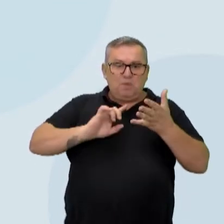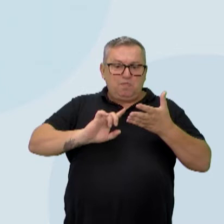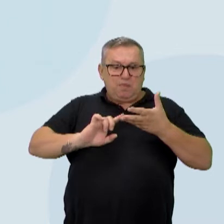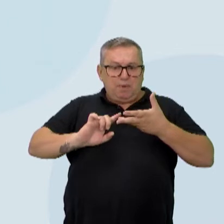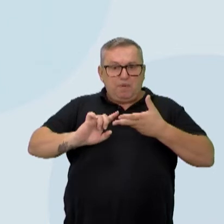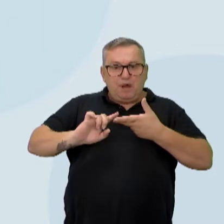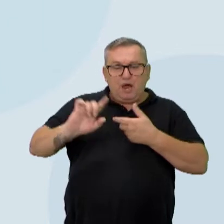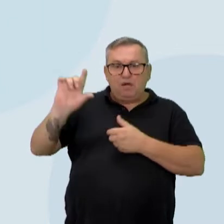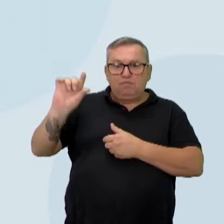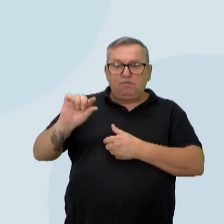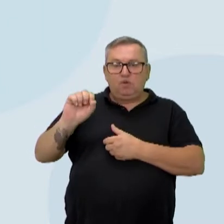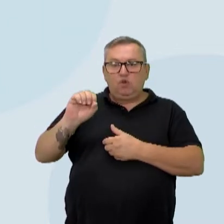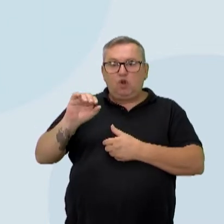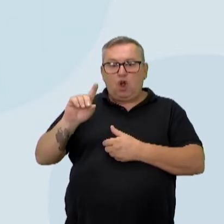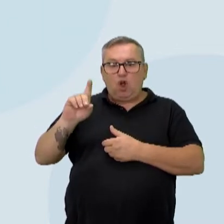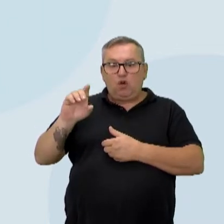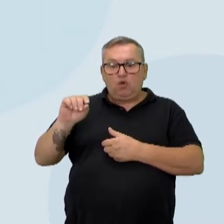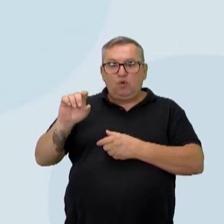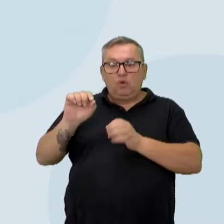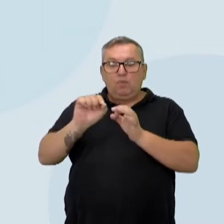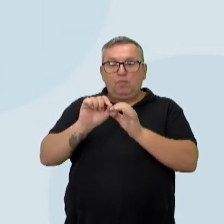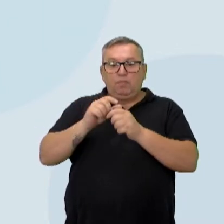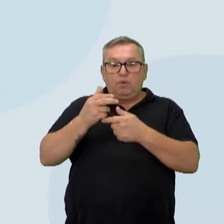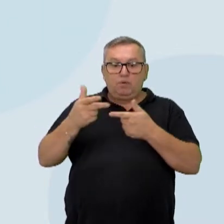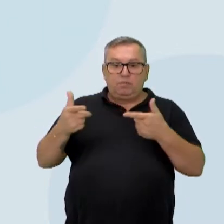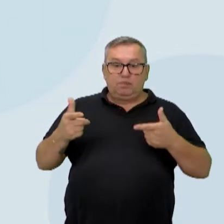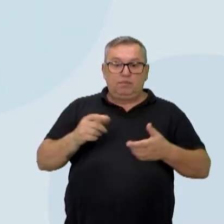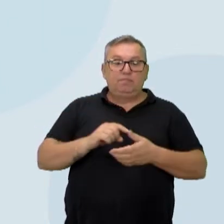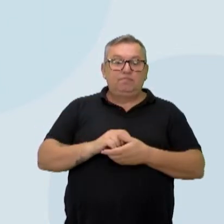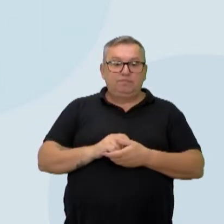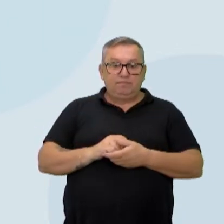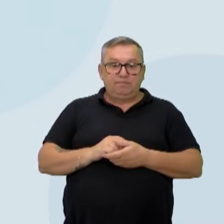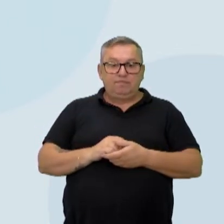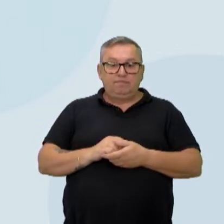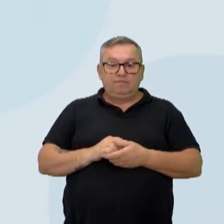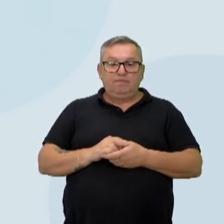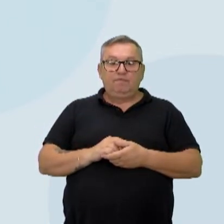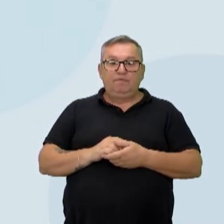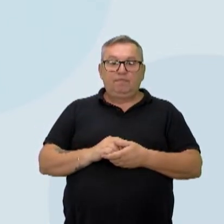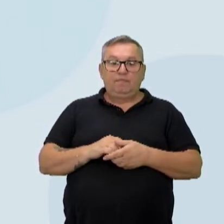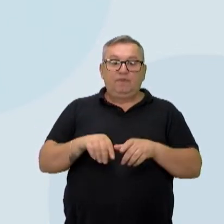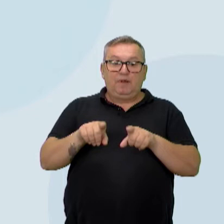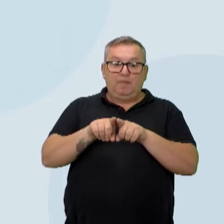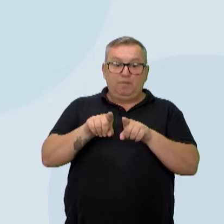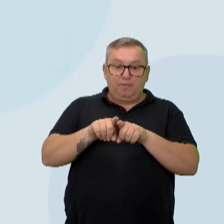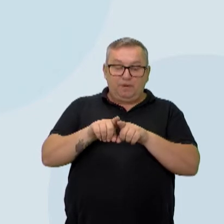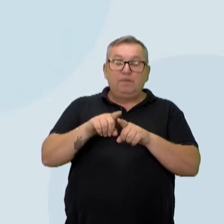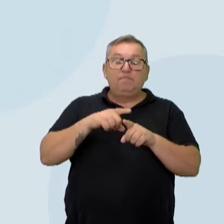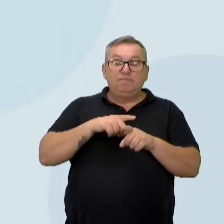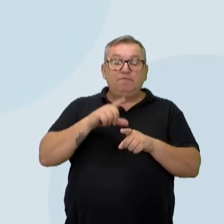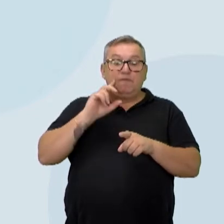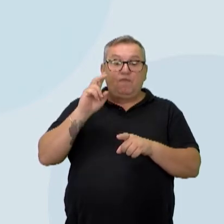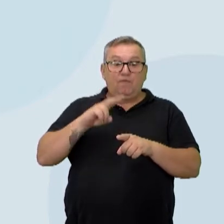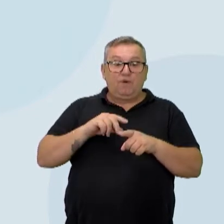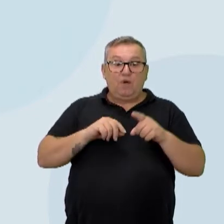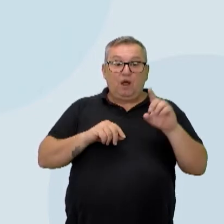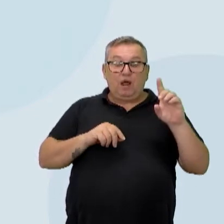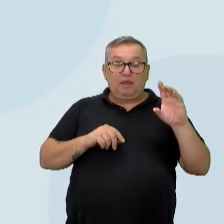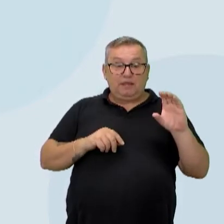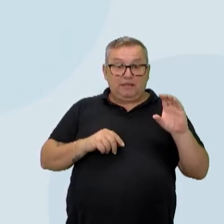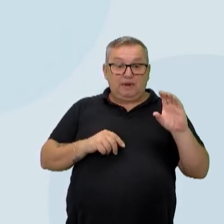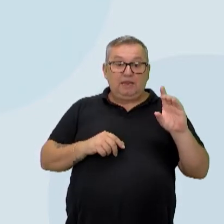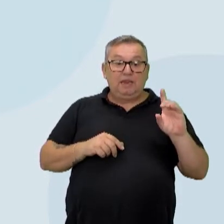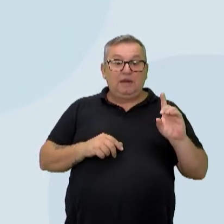de sódio em molhos prontos. Então, tanto essa aqui para combater o abuso, como essa cabe às autoridades, olha só, gente,